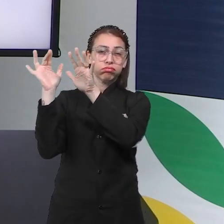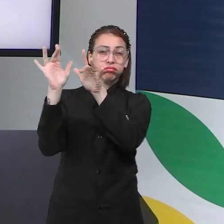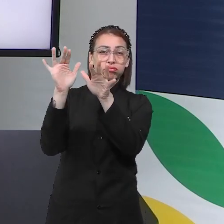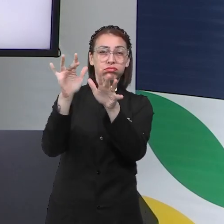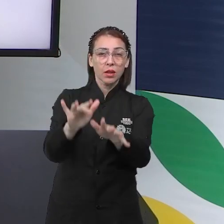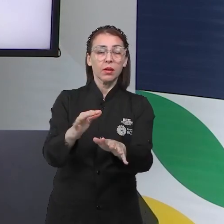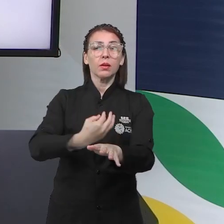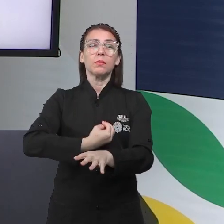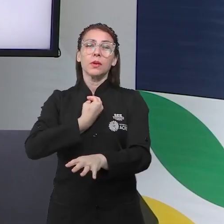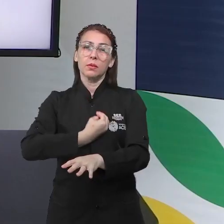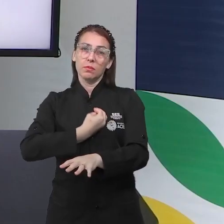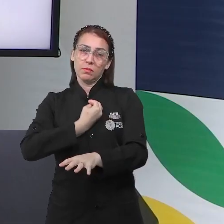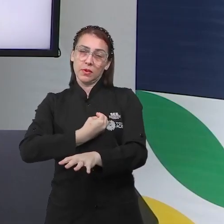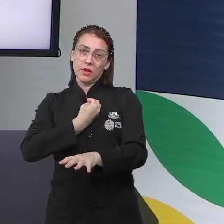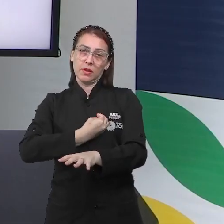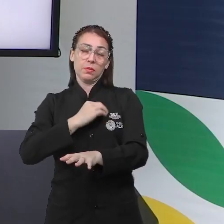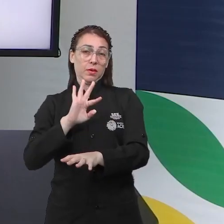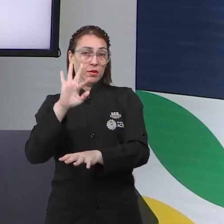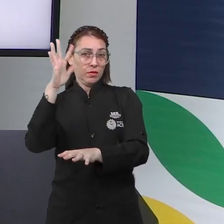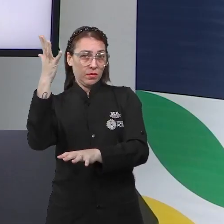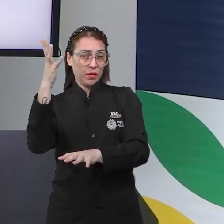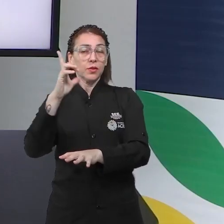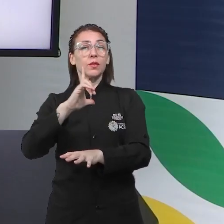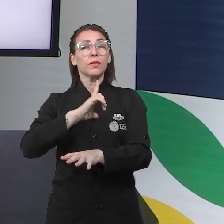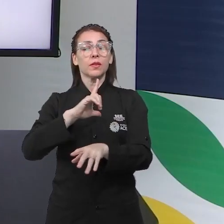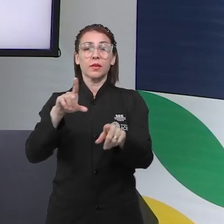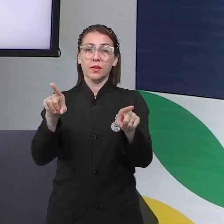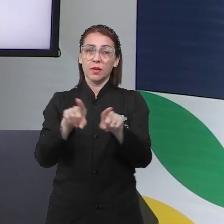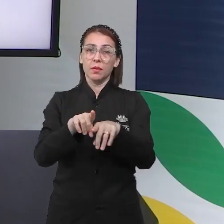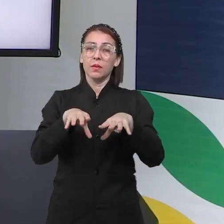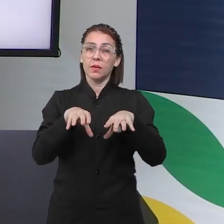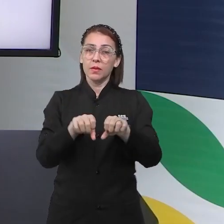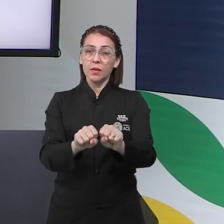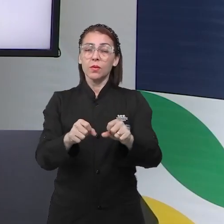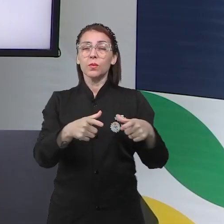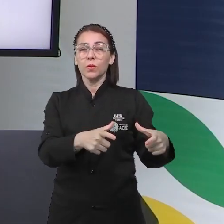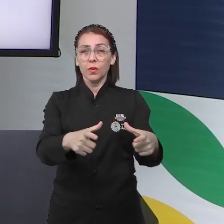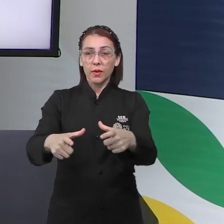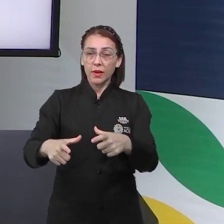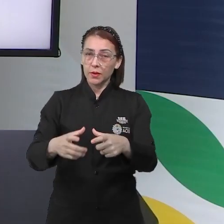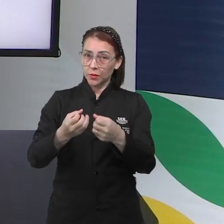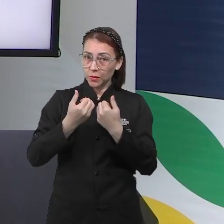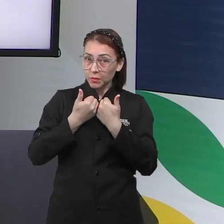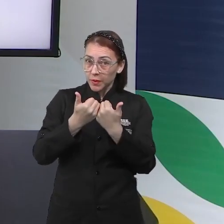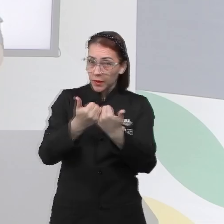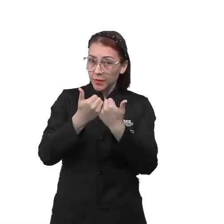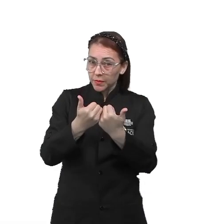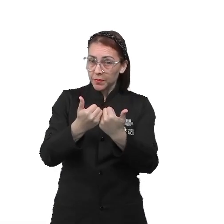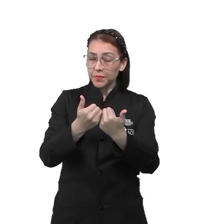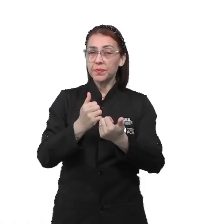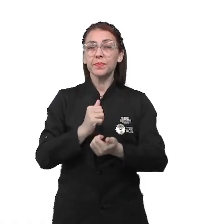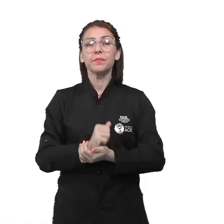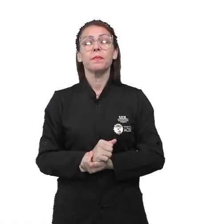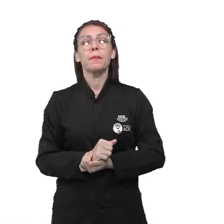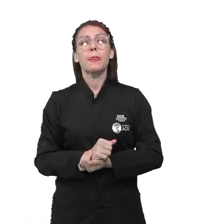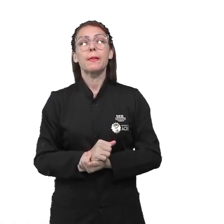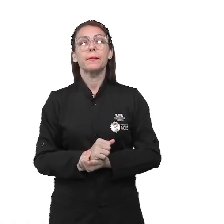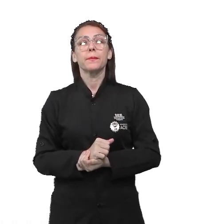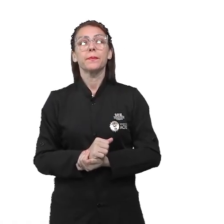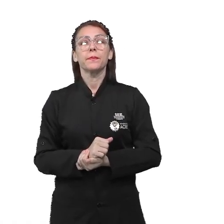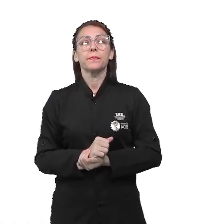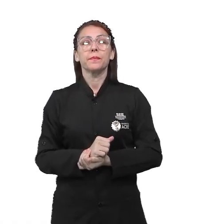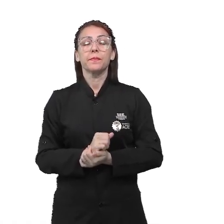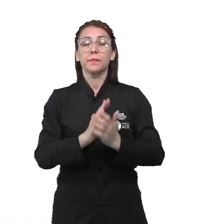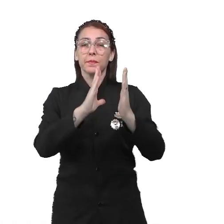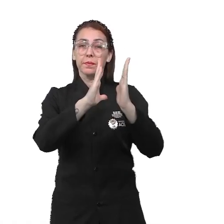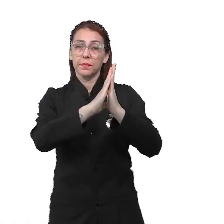para participar desse processo. Então, nós tivemos também a ocupação dos espaços. Tudo bem? Gente, esse modelo